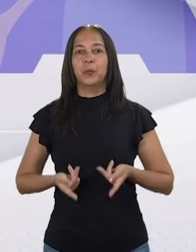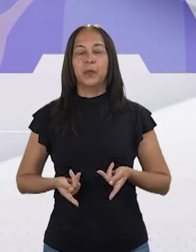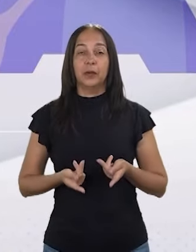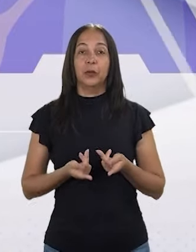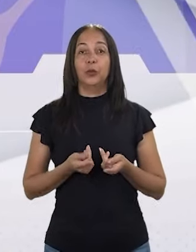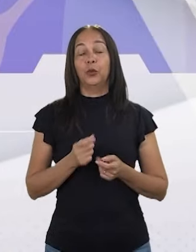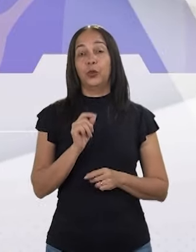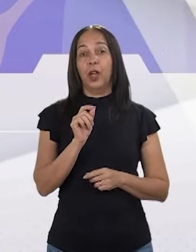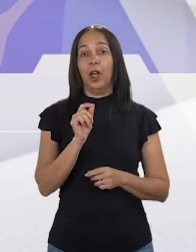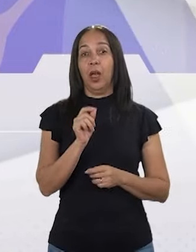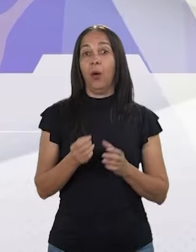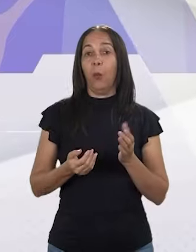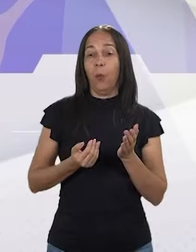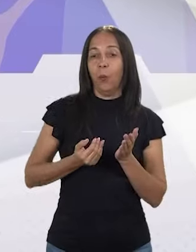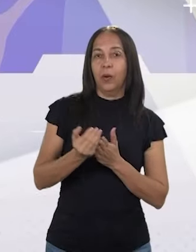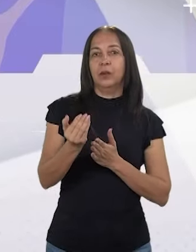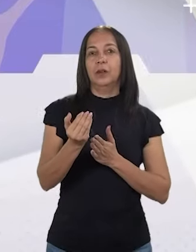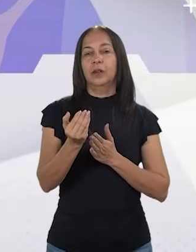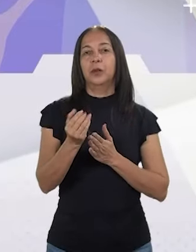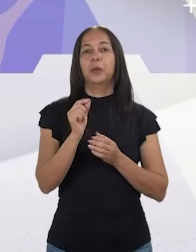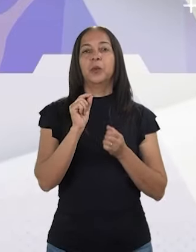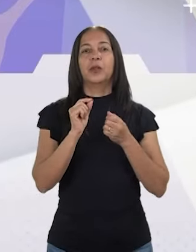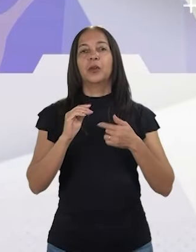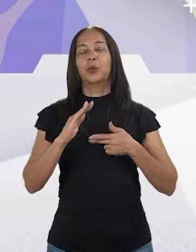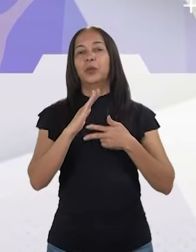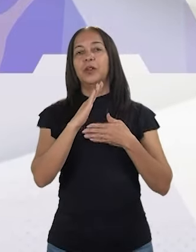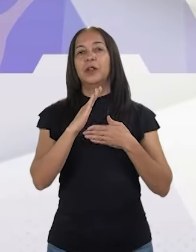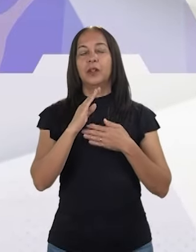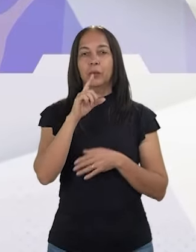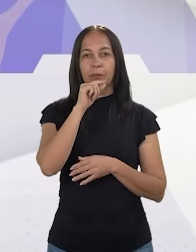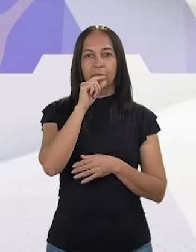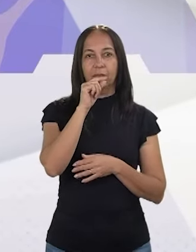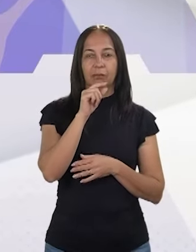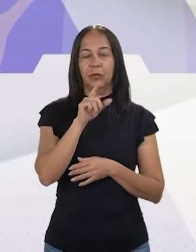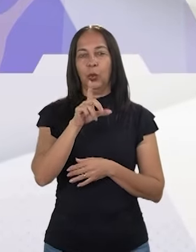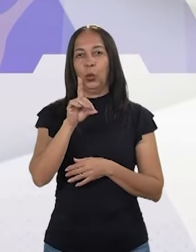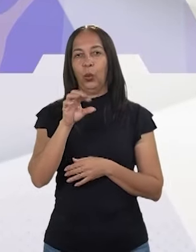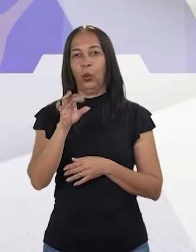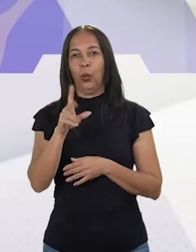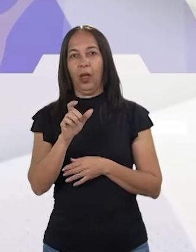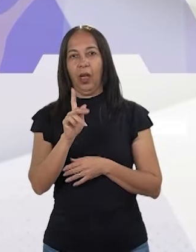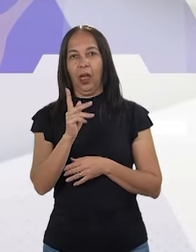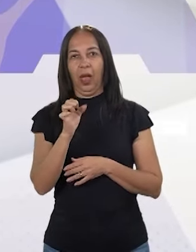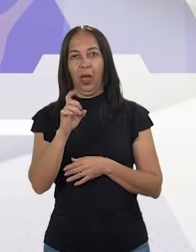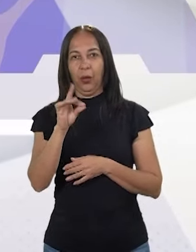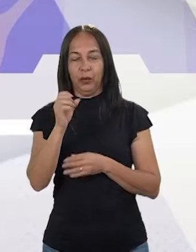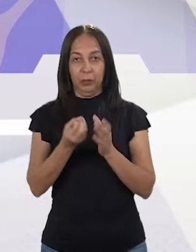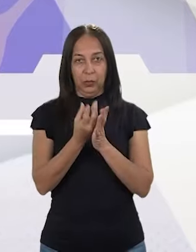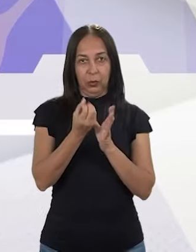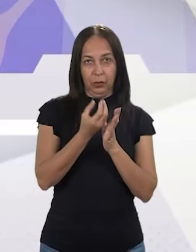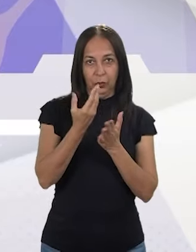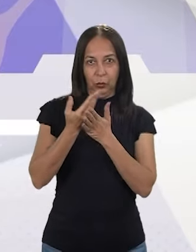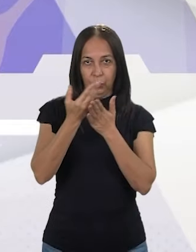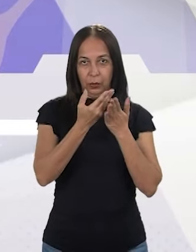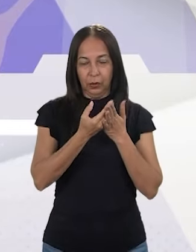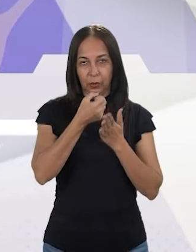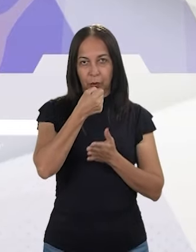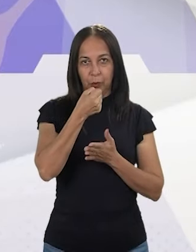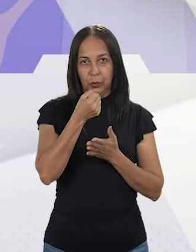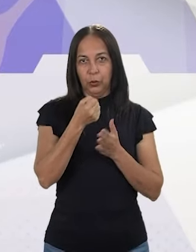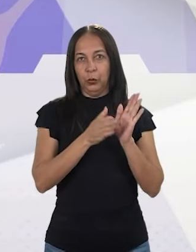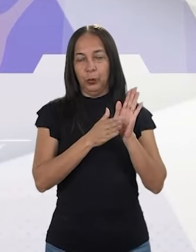TV Direitos Humanos o TV DH é uma iniciativa da cátedra Unesco Unicap de direitos humanos do Welder Câmara produzido por